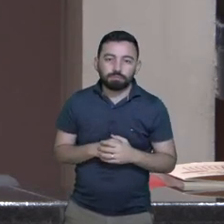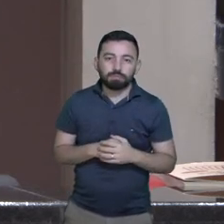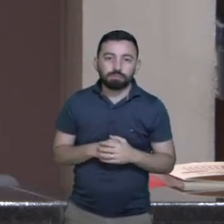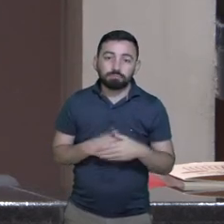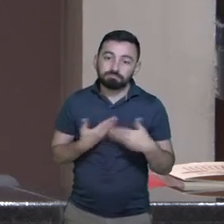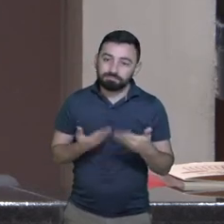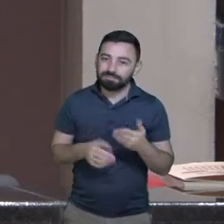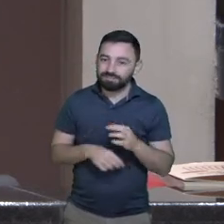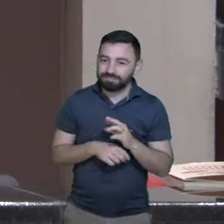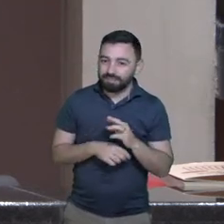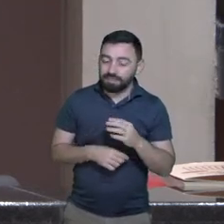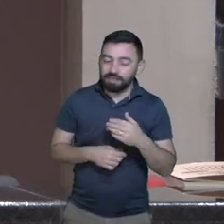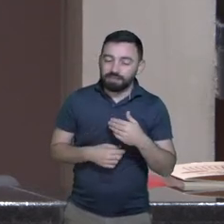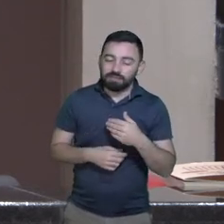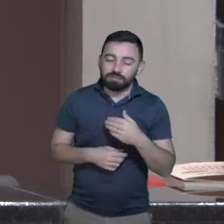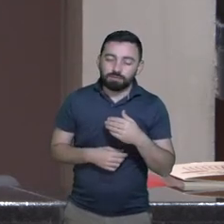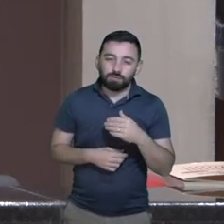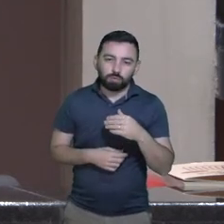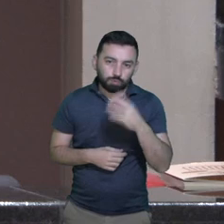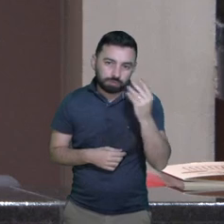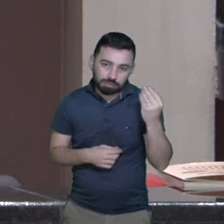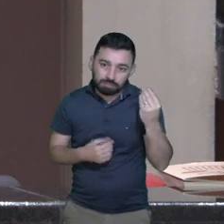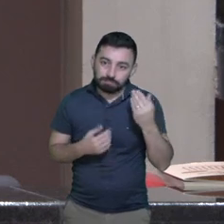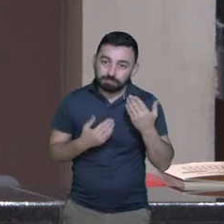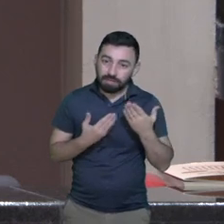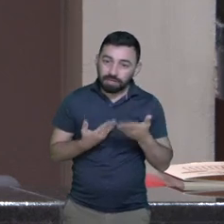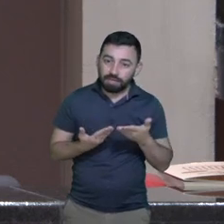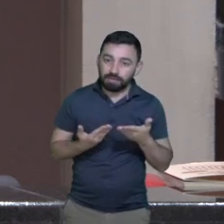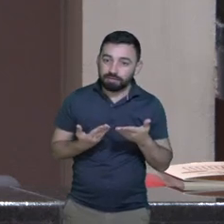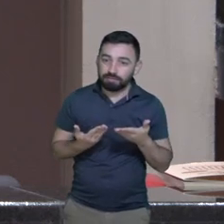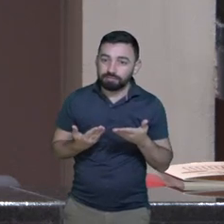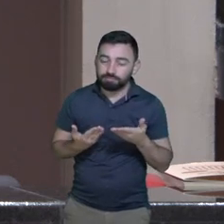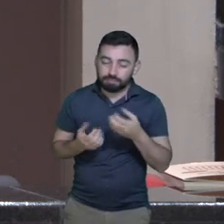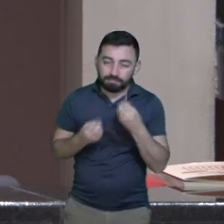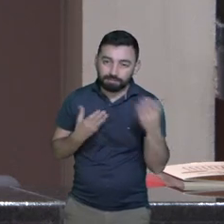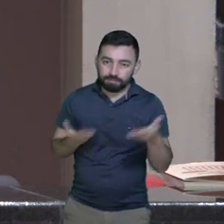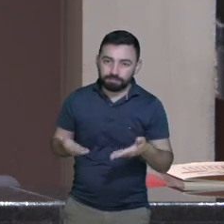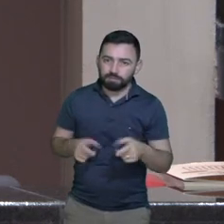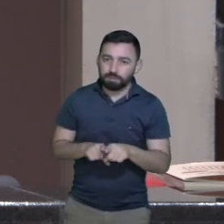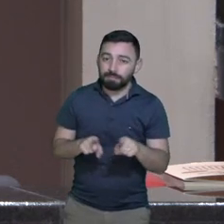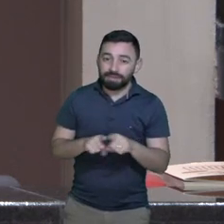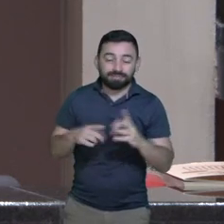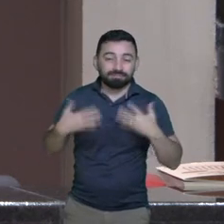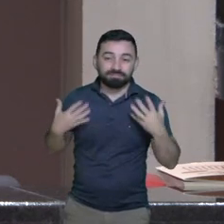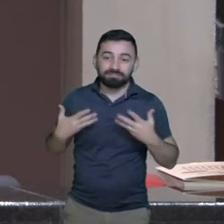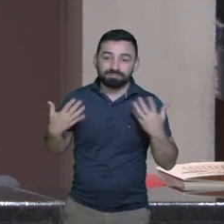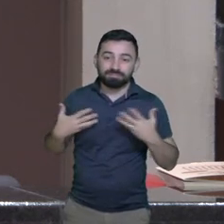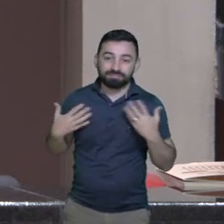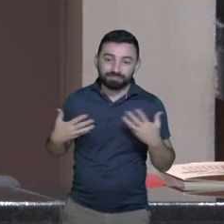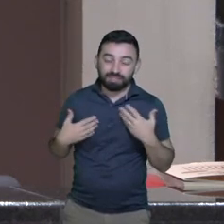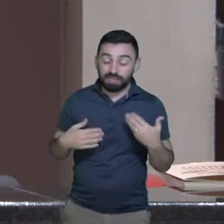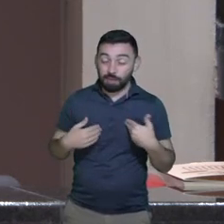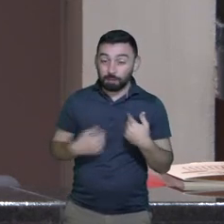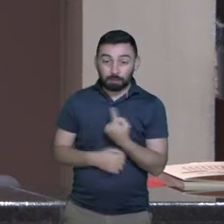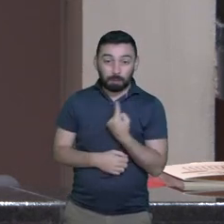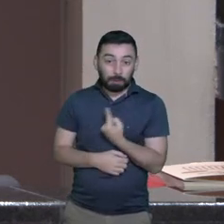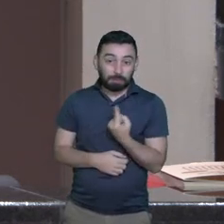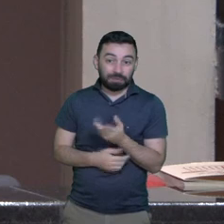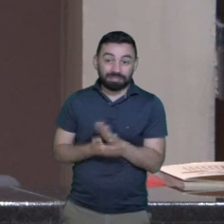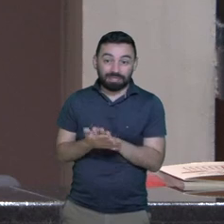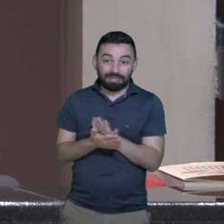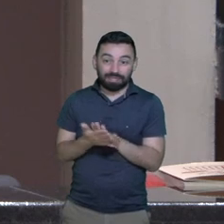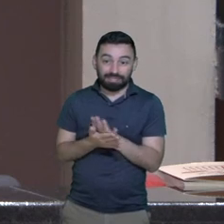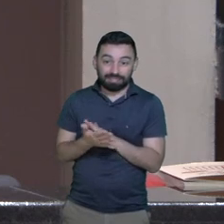nome da professora Luciane cereta seja bem-vindo e temos também a grata alegria de não me deixar sozinha nessa mesa